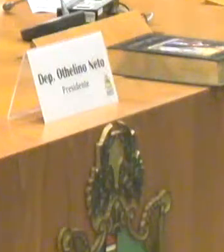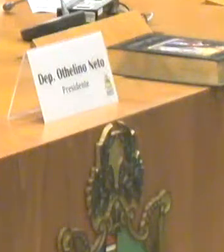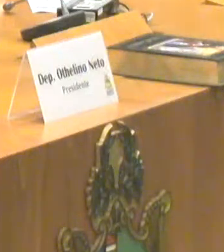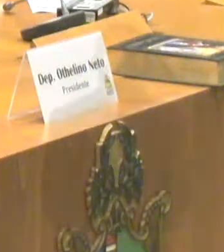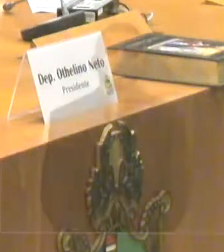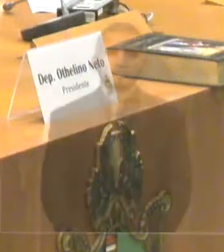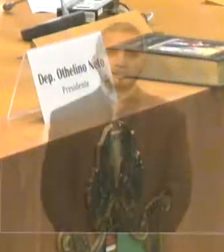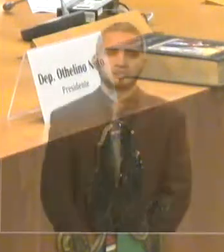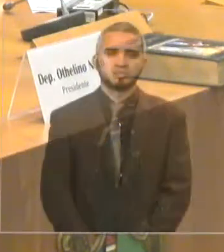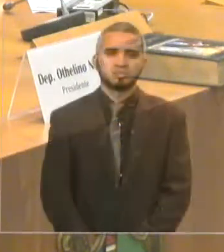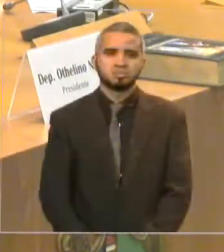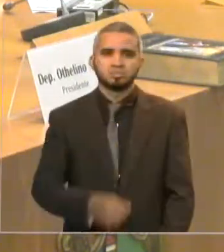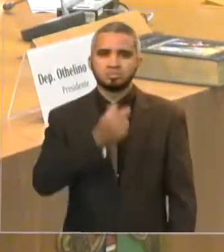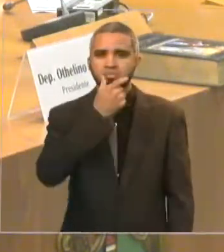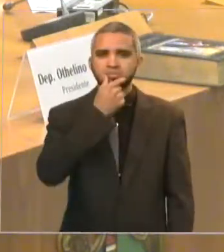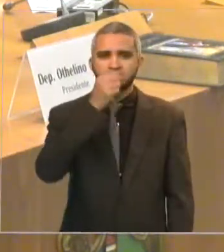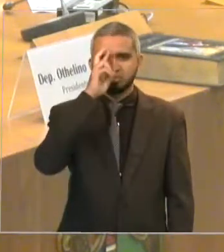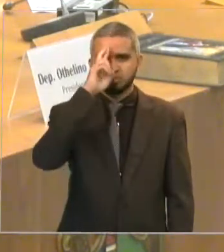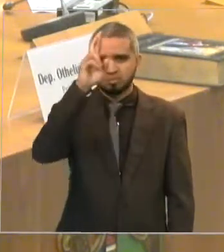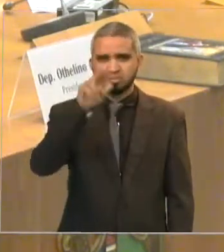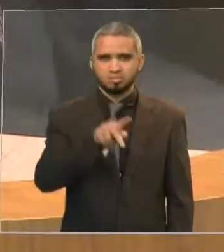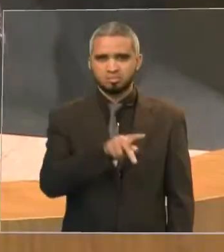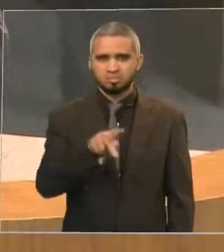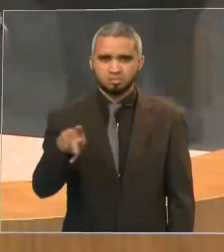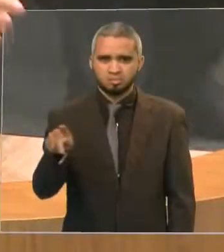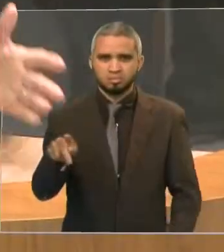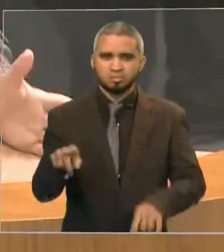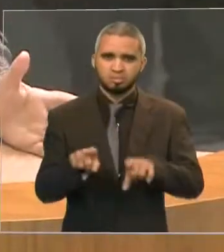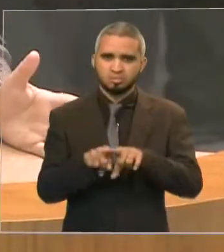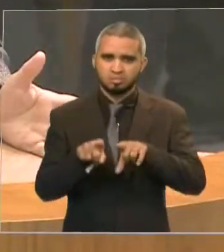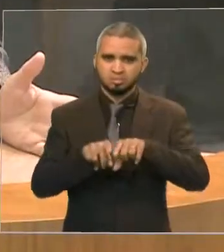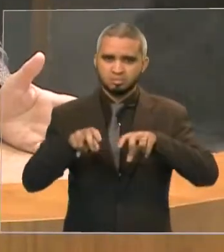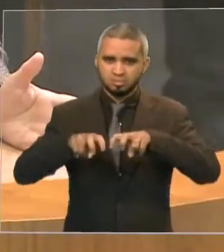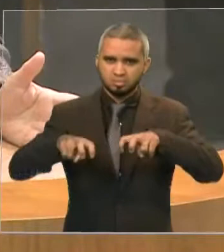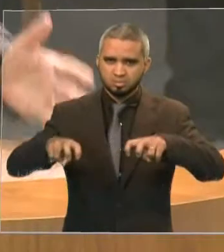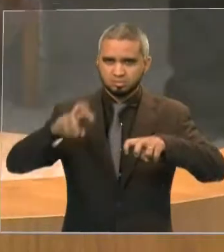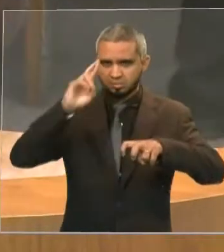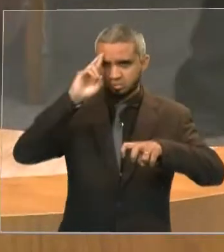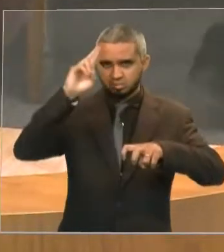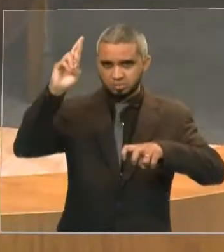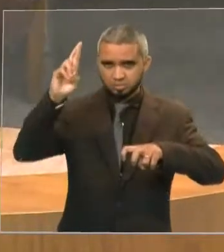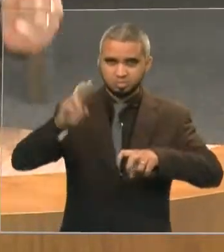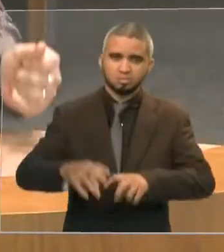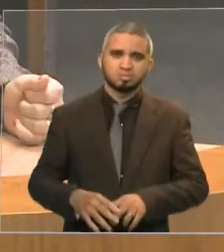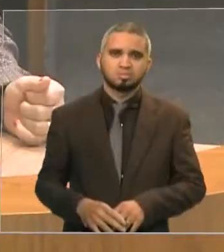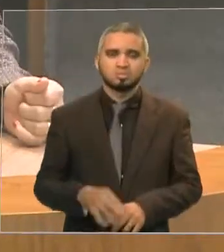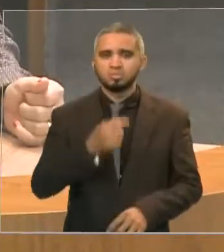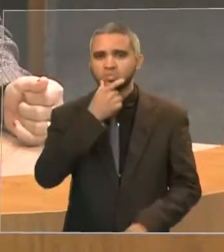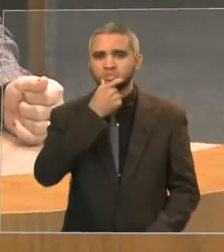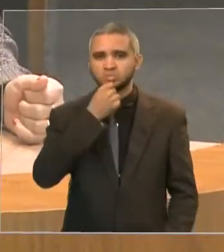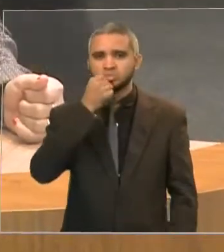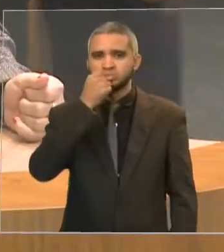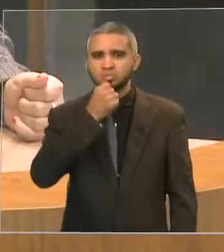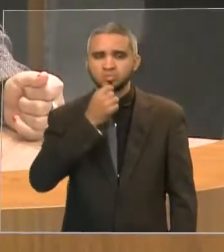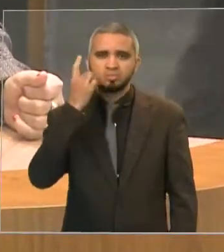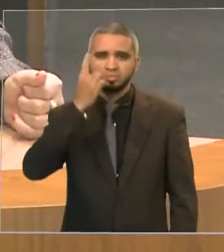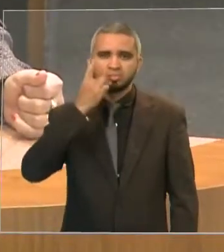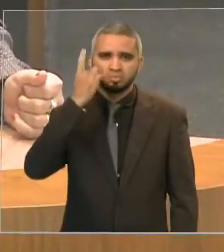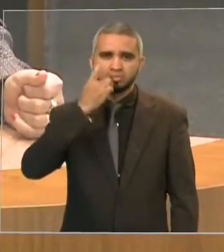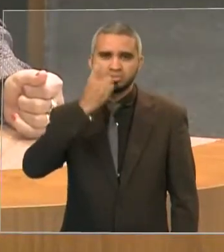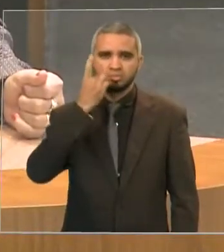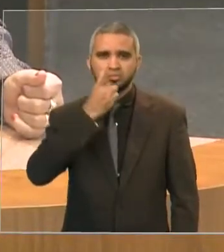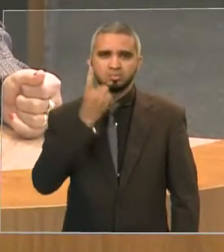Senhor presidente, senhores deputados que compõem a mesa, senhores parlamentares, senhores da imprensa,